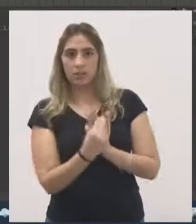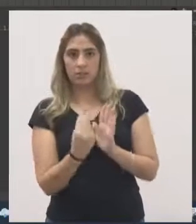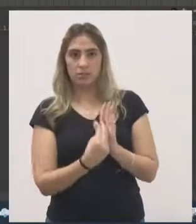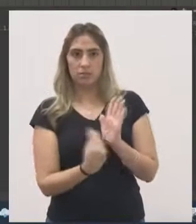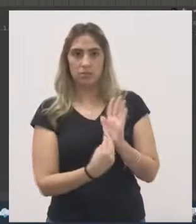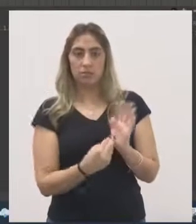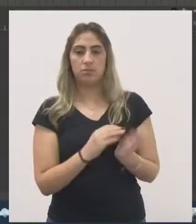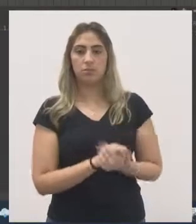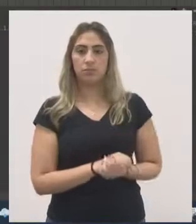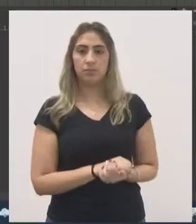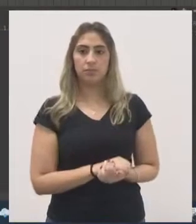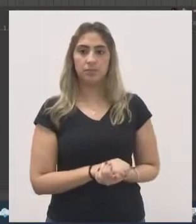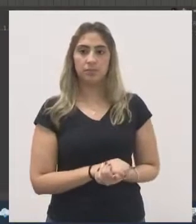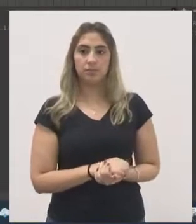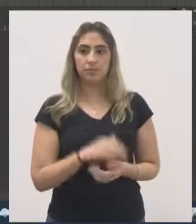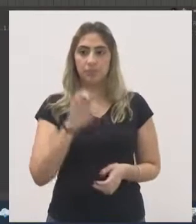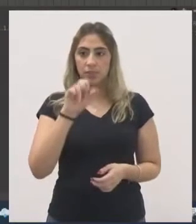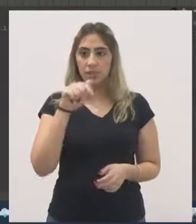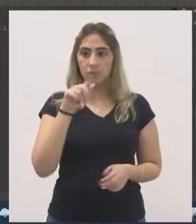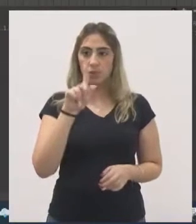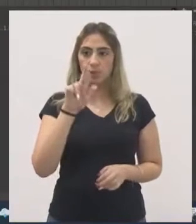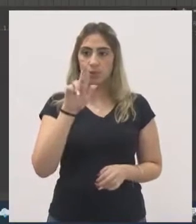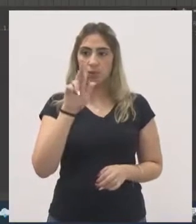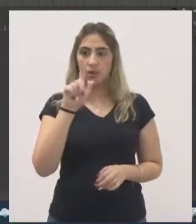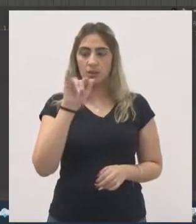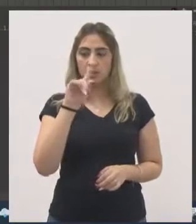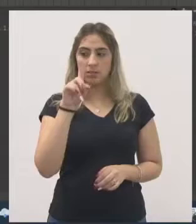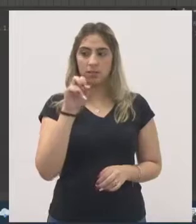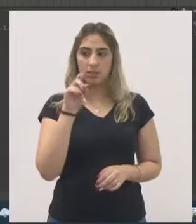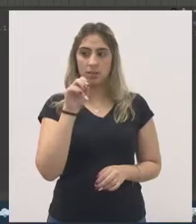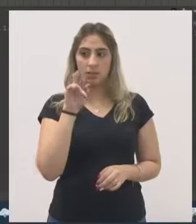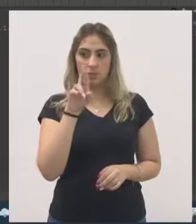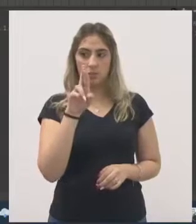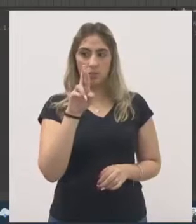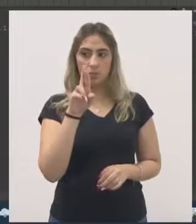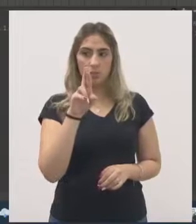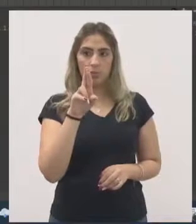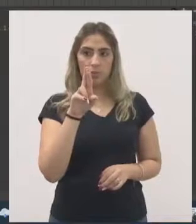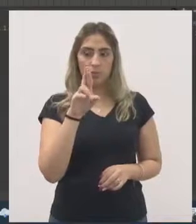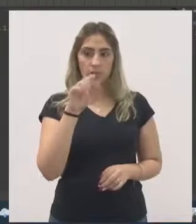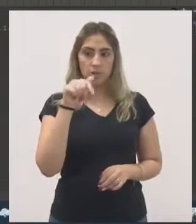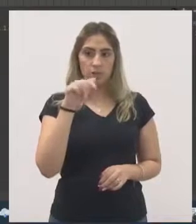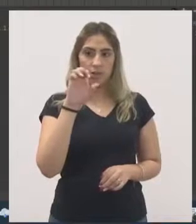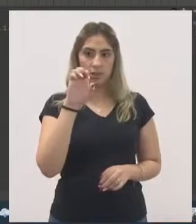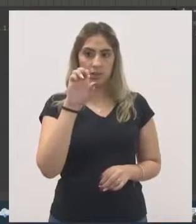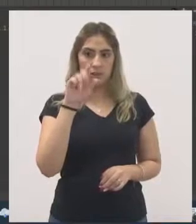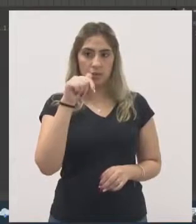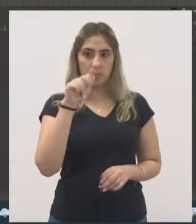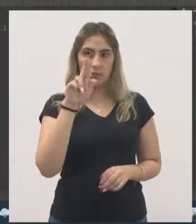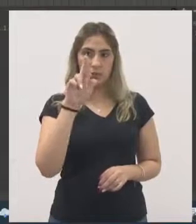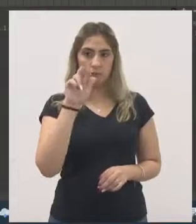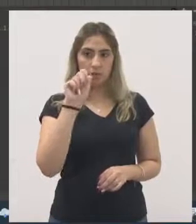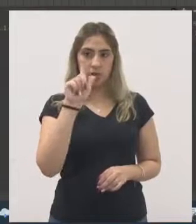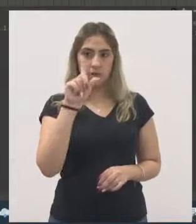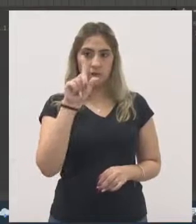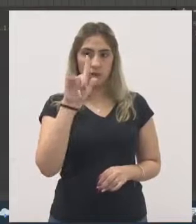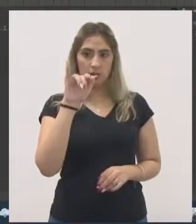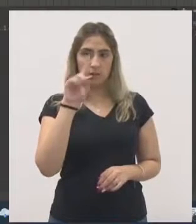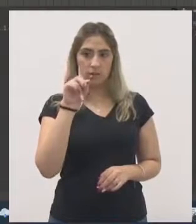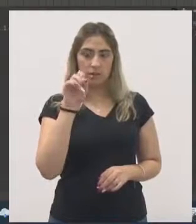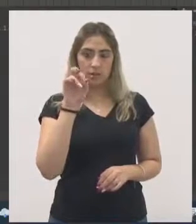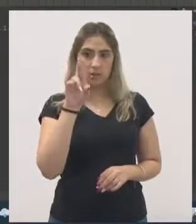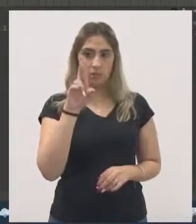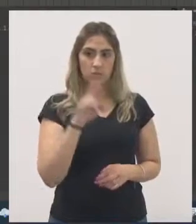caso do equalizador, que é o mais simples, né? A gente vem aqui no equalizador, tá vendo? VST